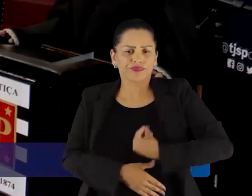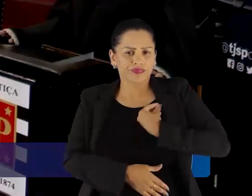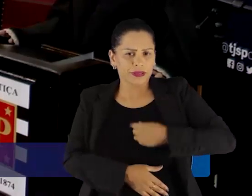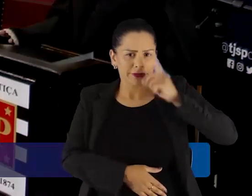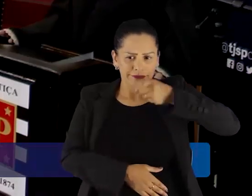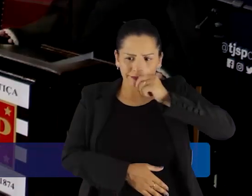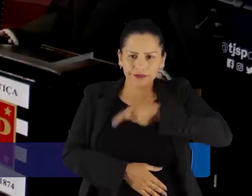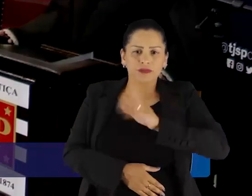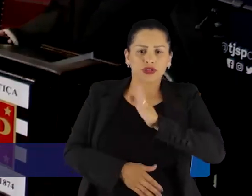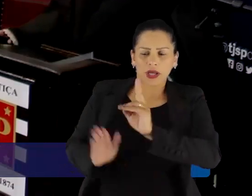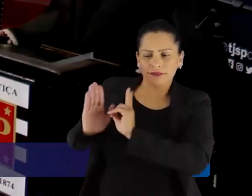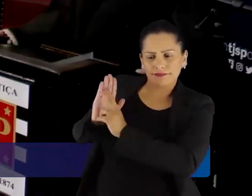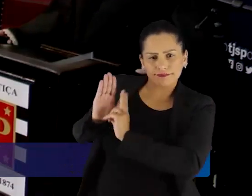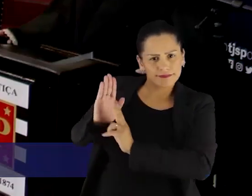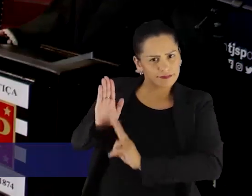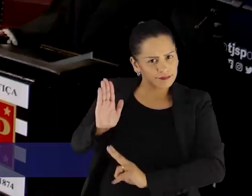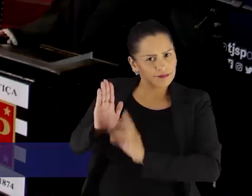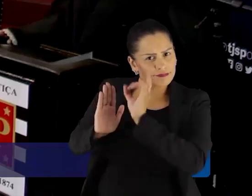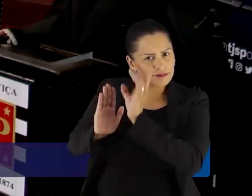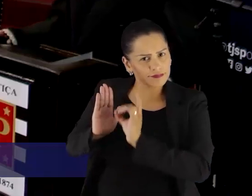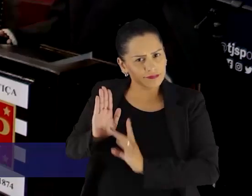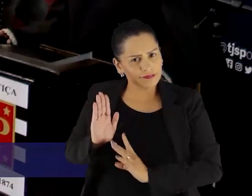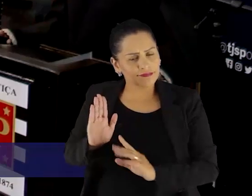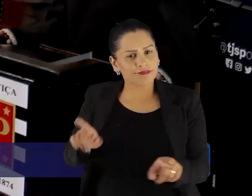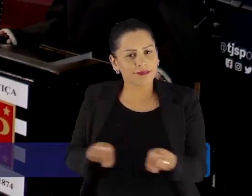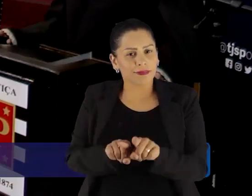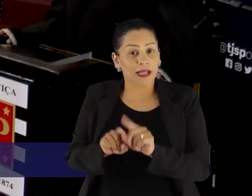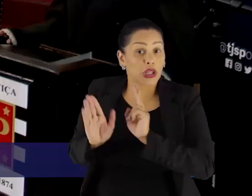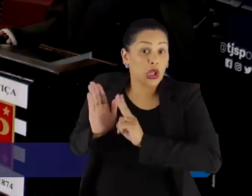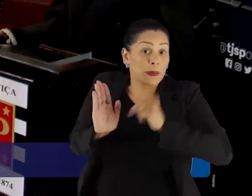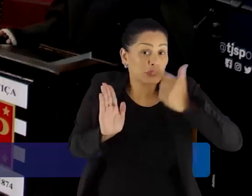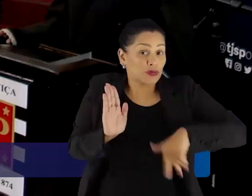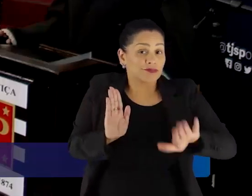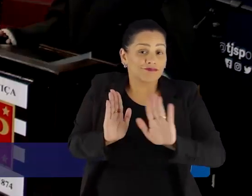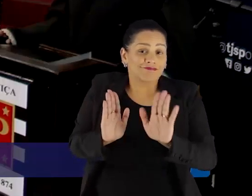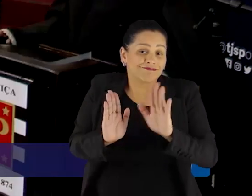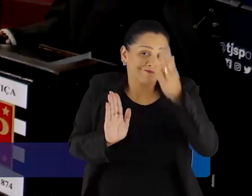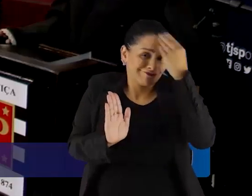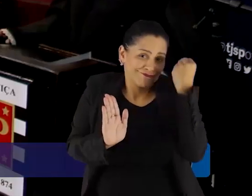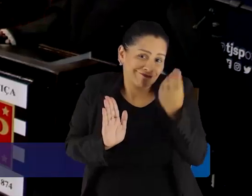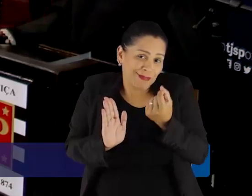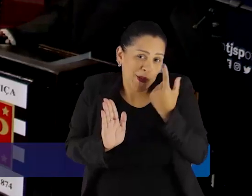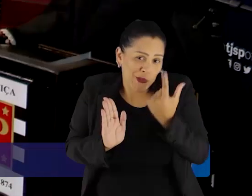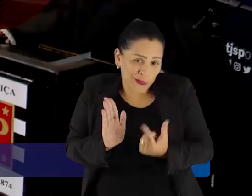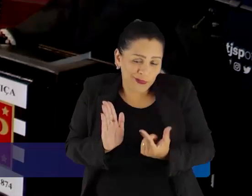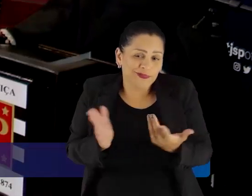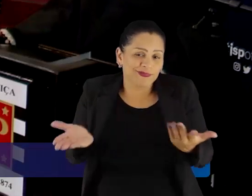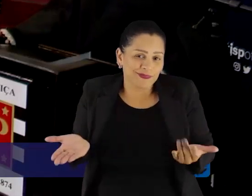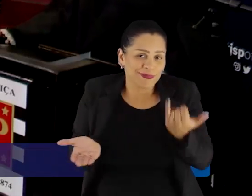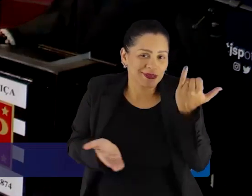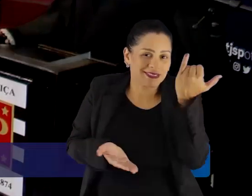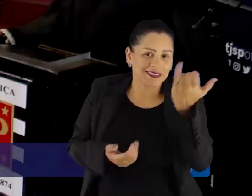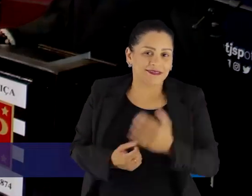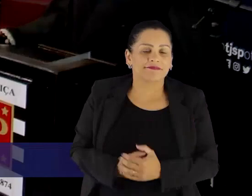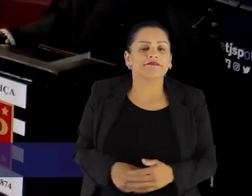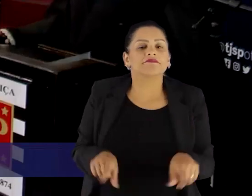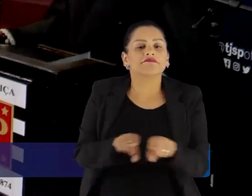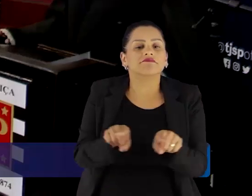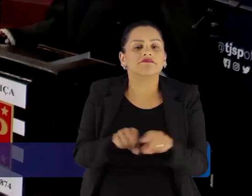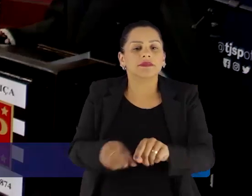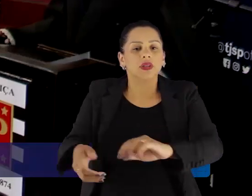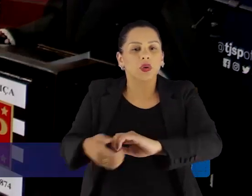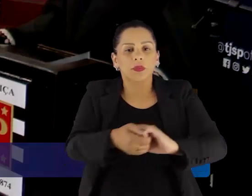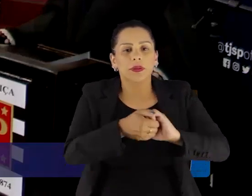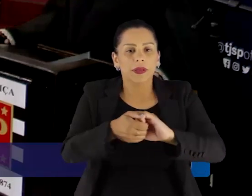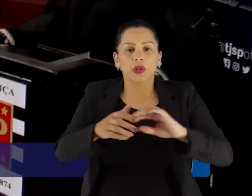pelo cerimonial me permito não nomeá-las porque certamente esqueceria alguém importante e cumprimento também